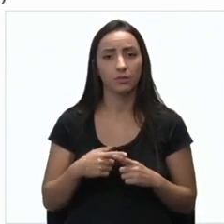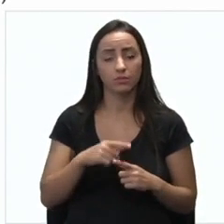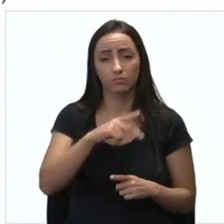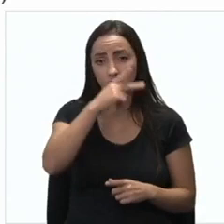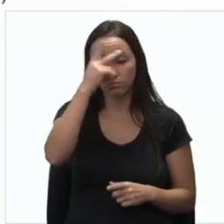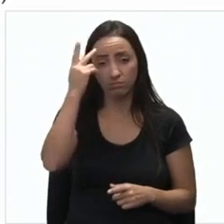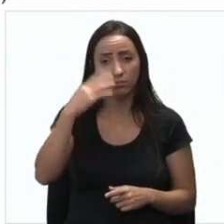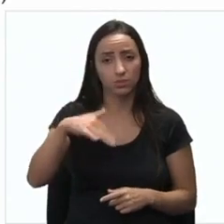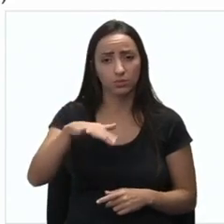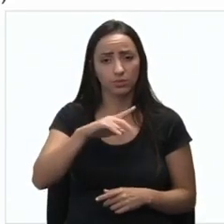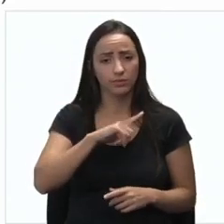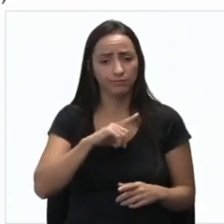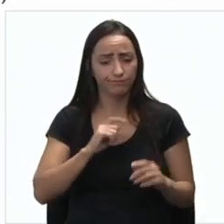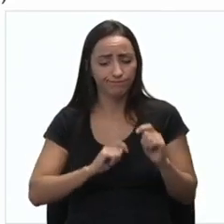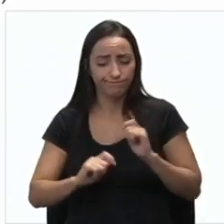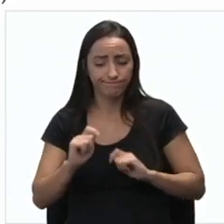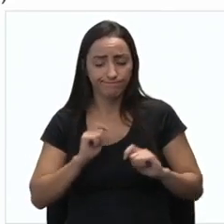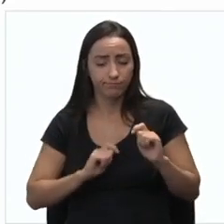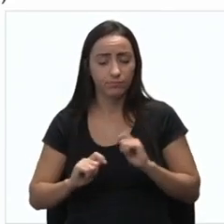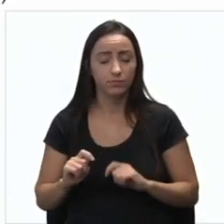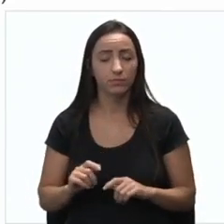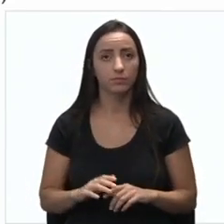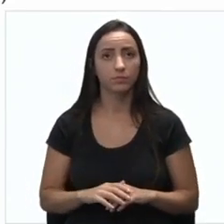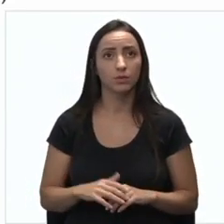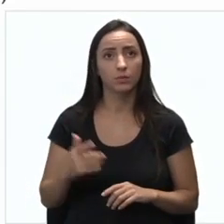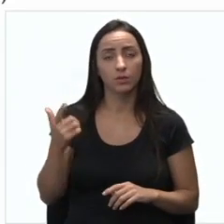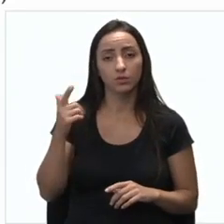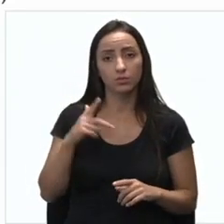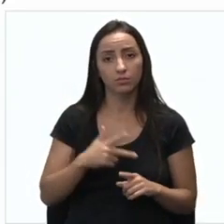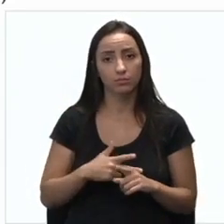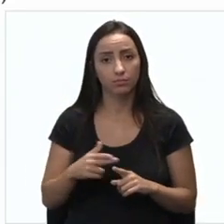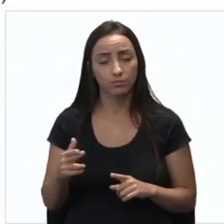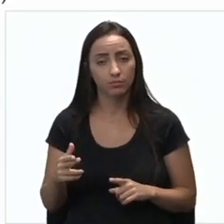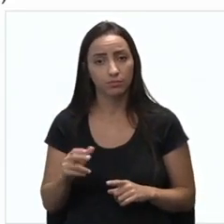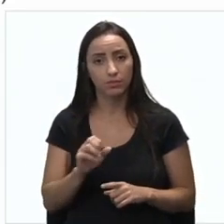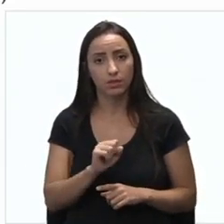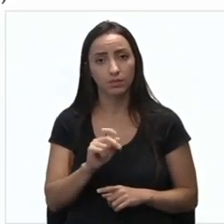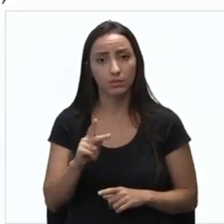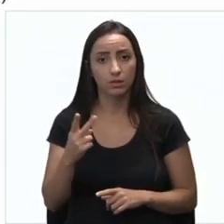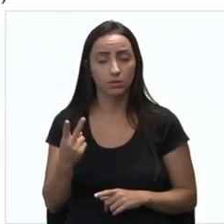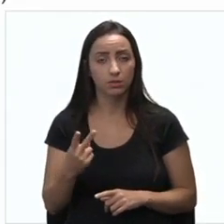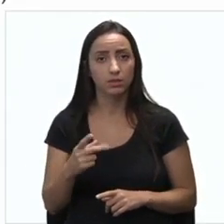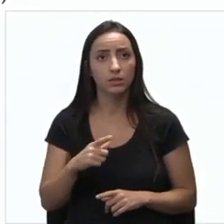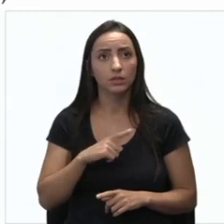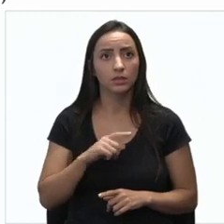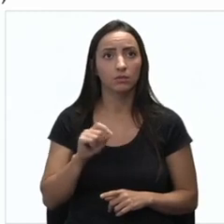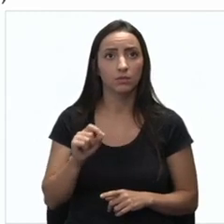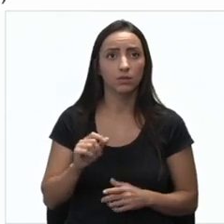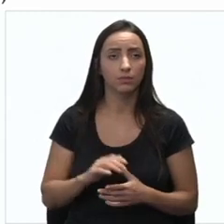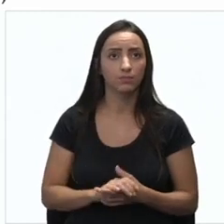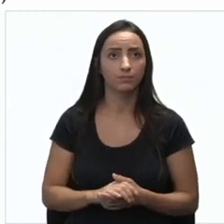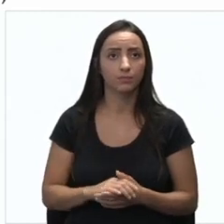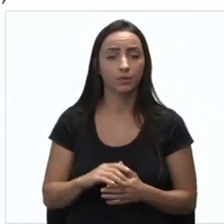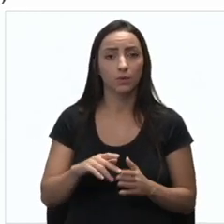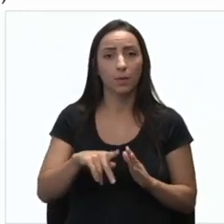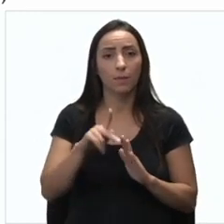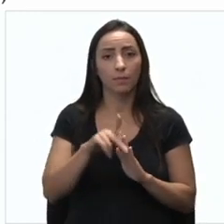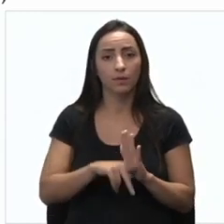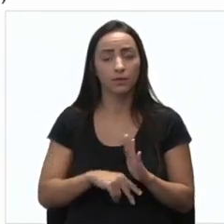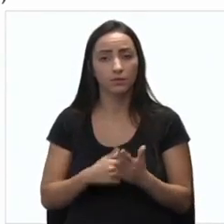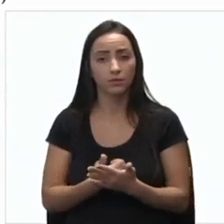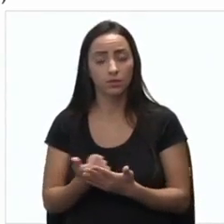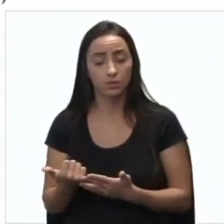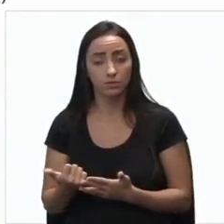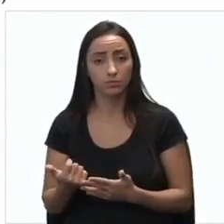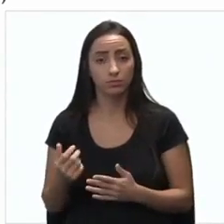angustiadas. E para resolver a situação 2, temos aí então o plano de ação. Então,